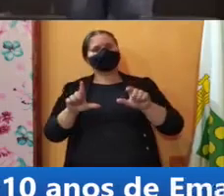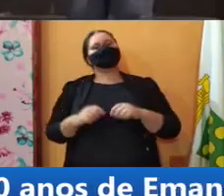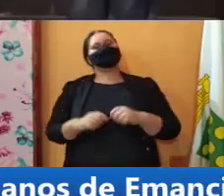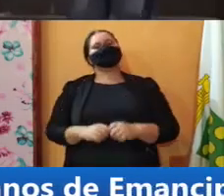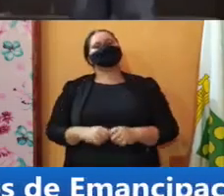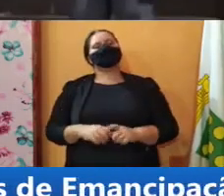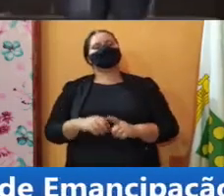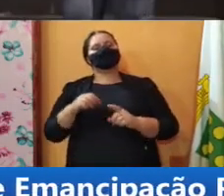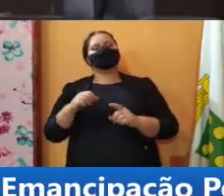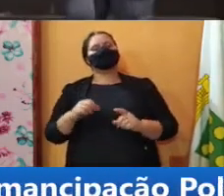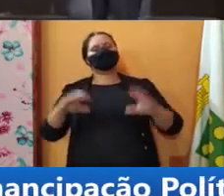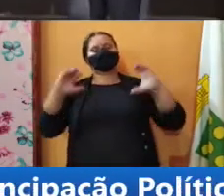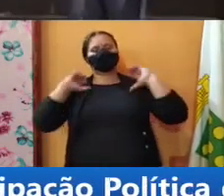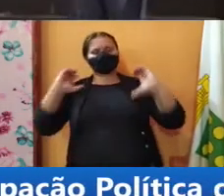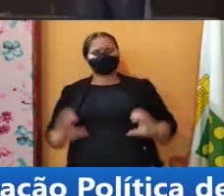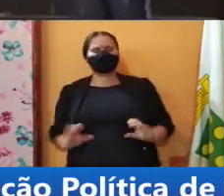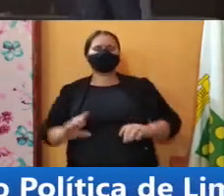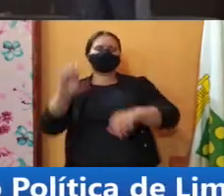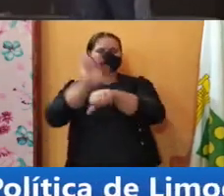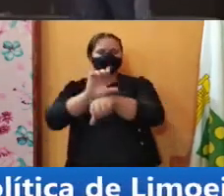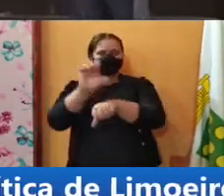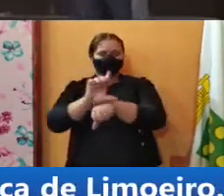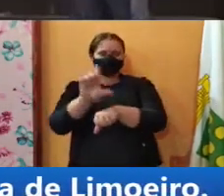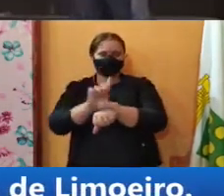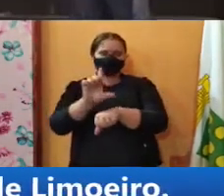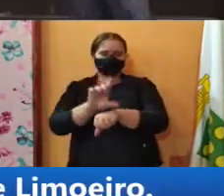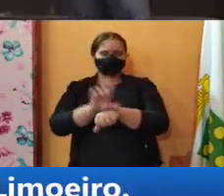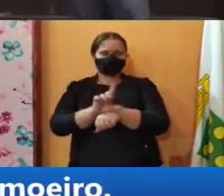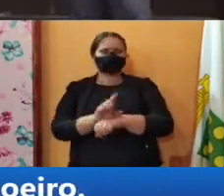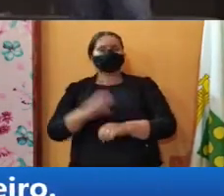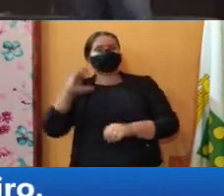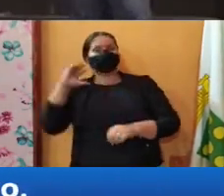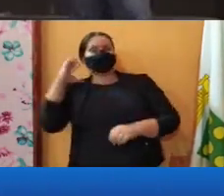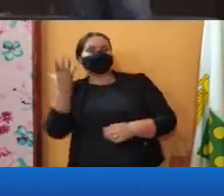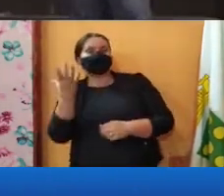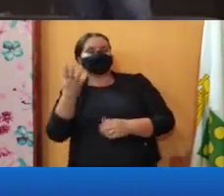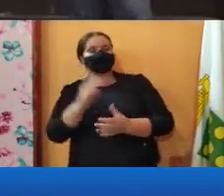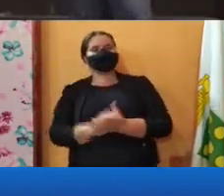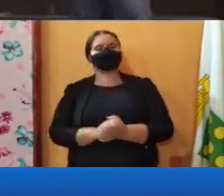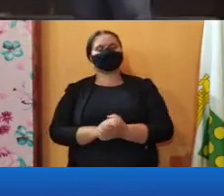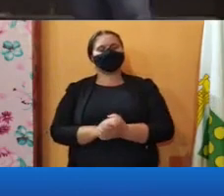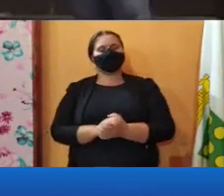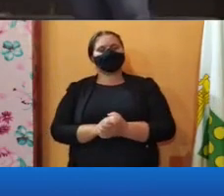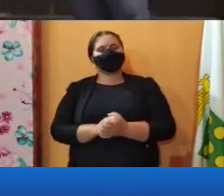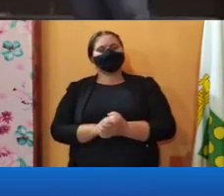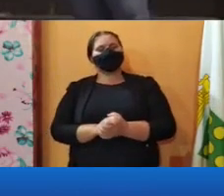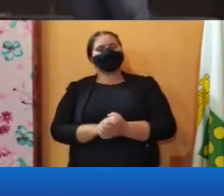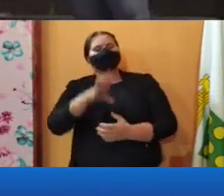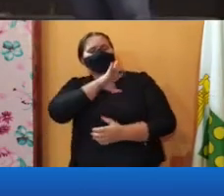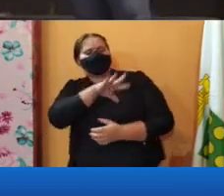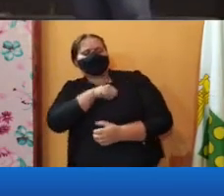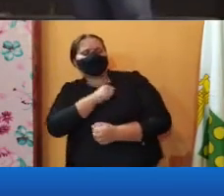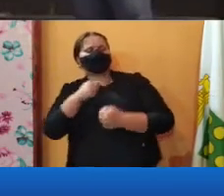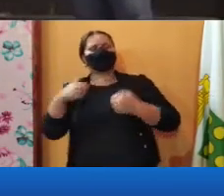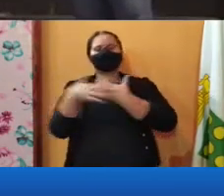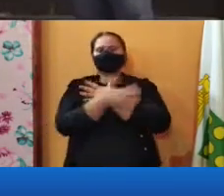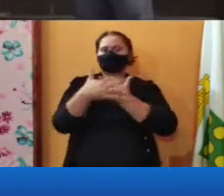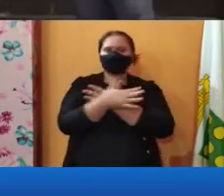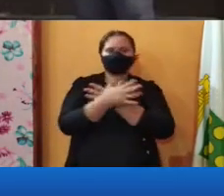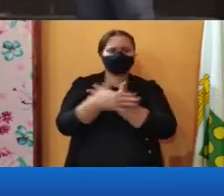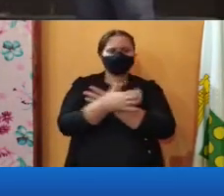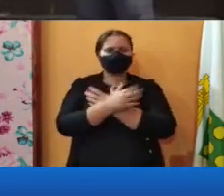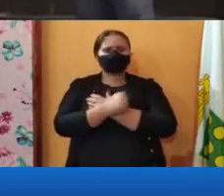Que verdade. Me entrevistou, né? E aí o que acontece? Eu amo essa terra, eu sou